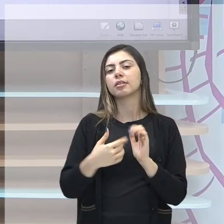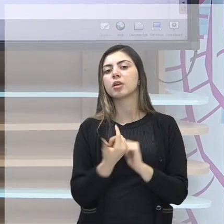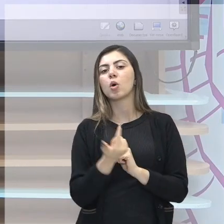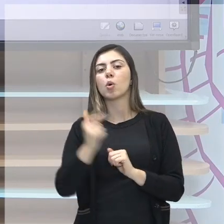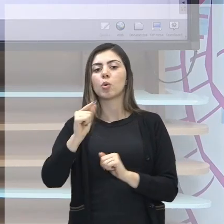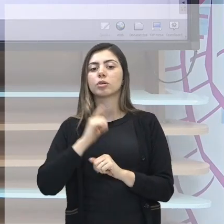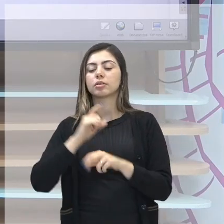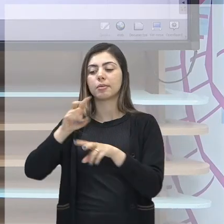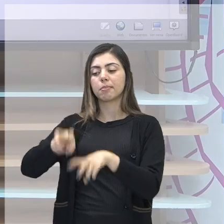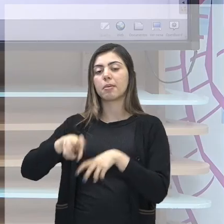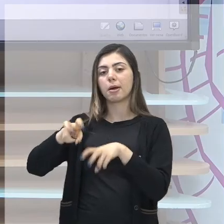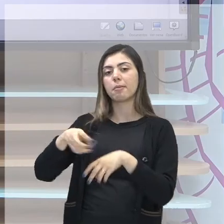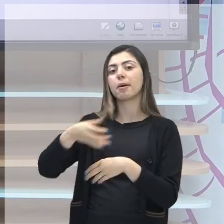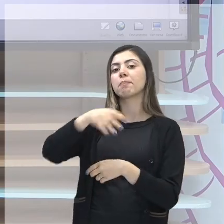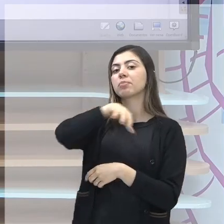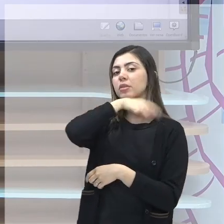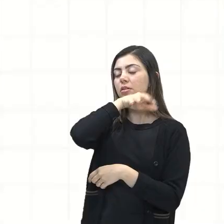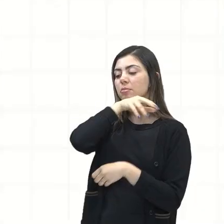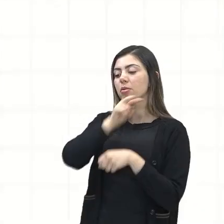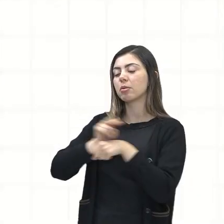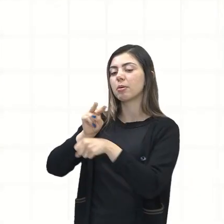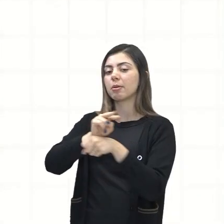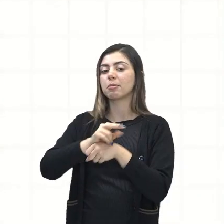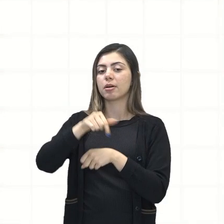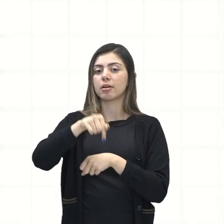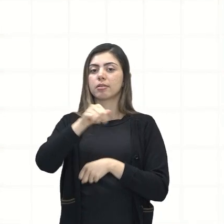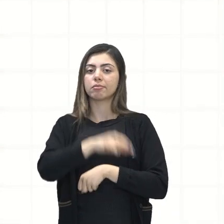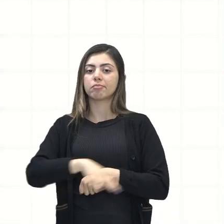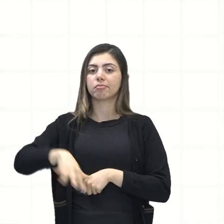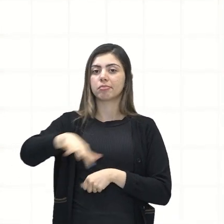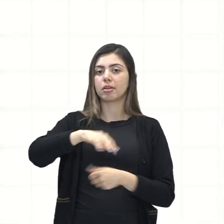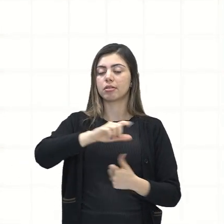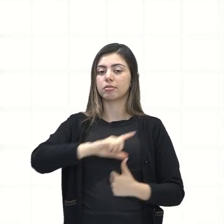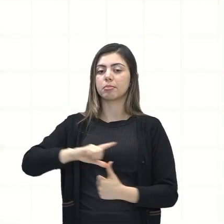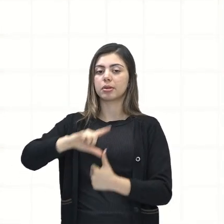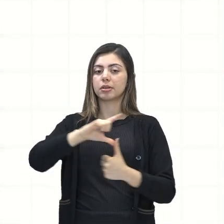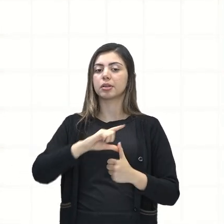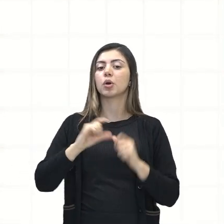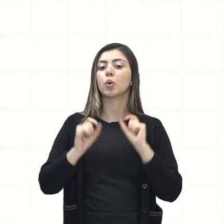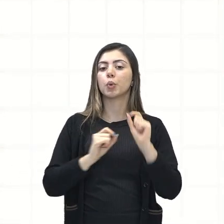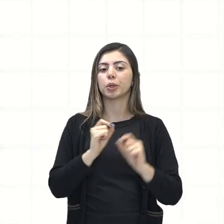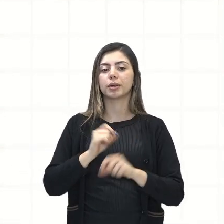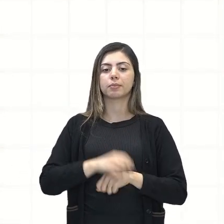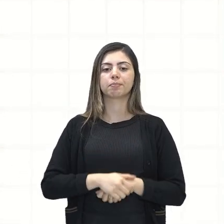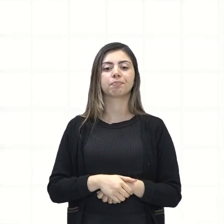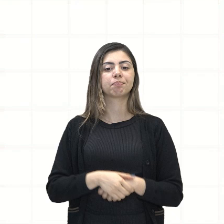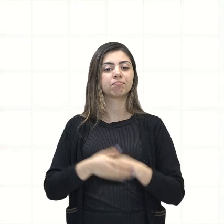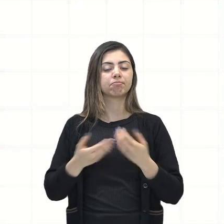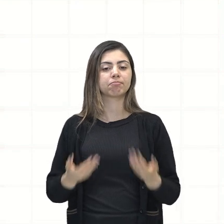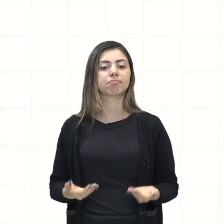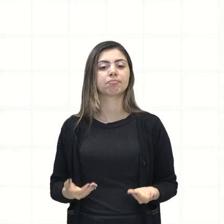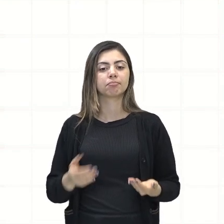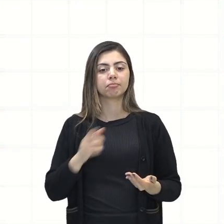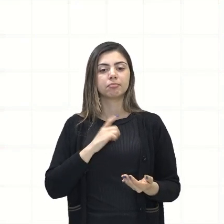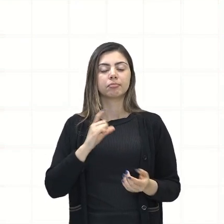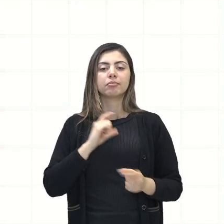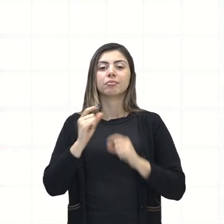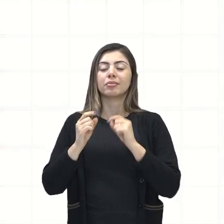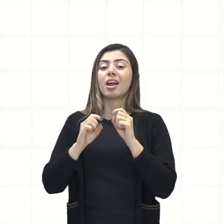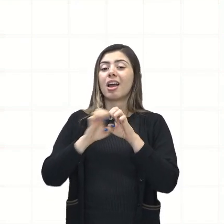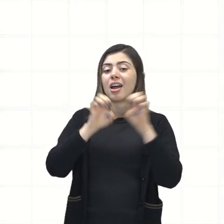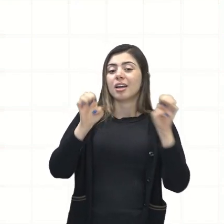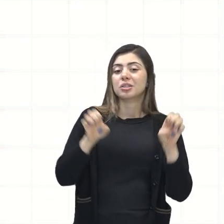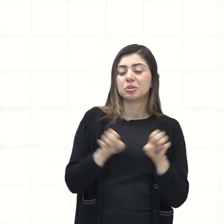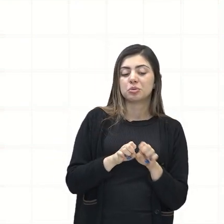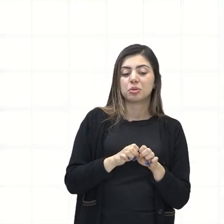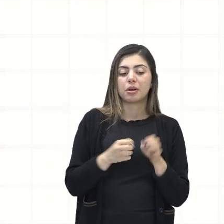agricultura e pecuária aqui na América Latina é a seguinte, acompanhem comigo. A estrutura produtiva, né, ainda é uma herança, como eu